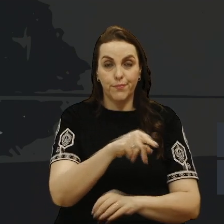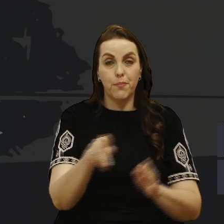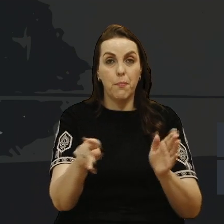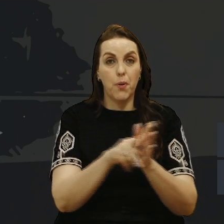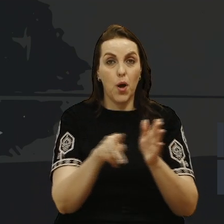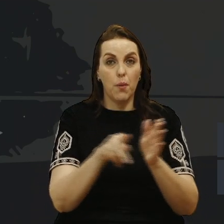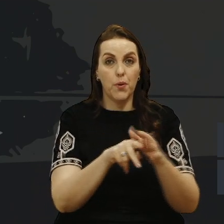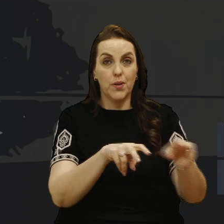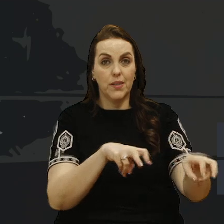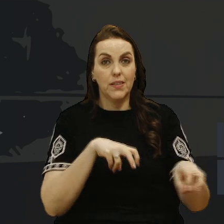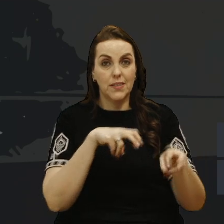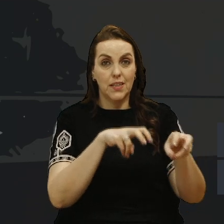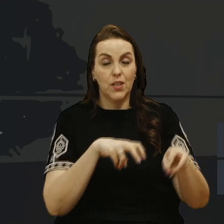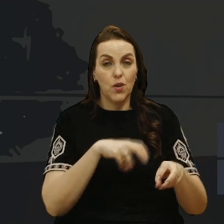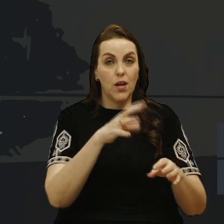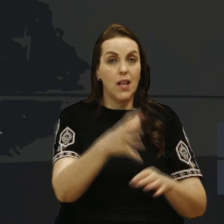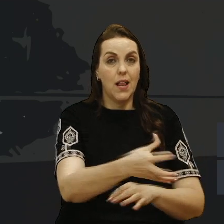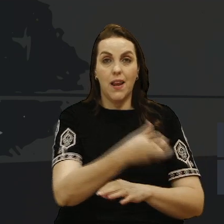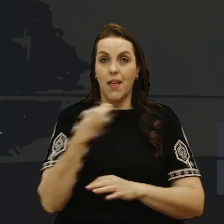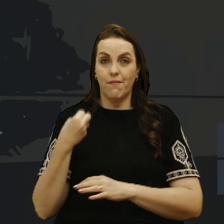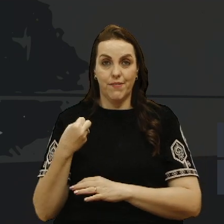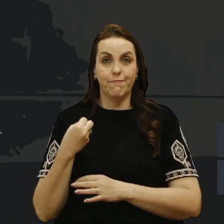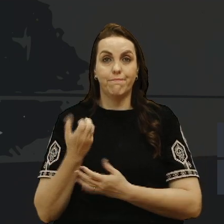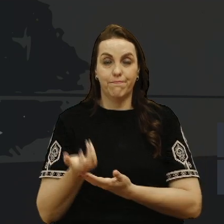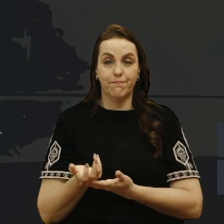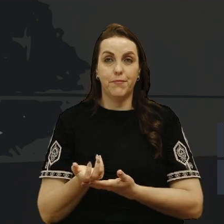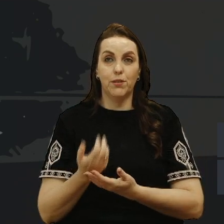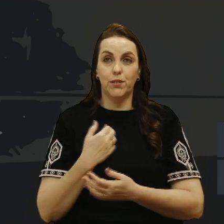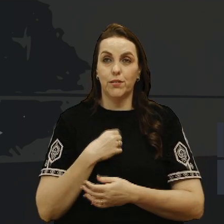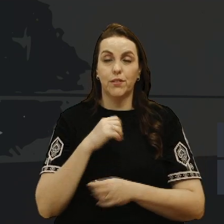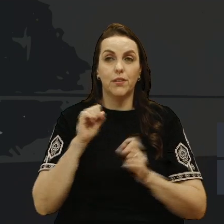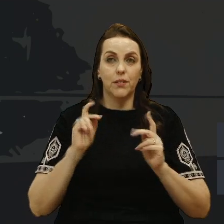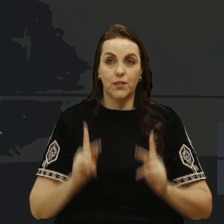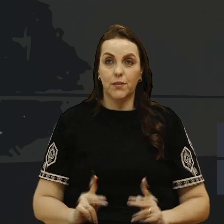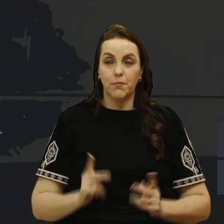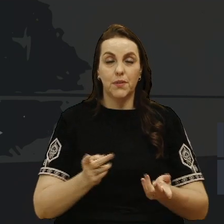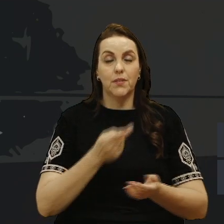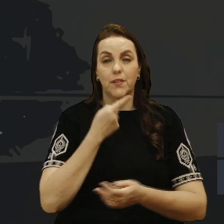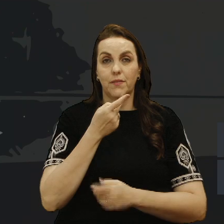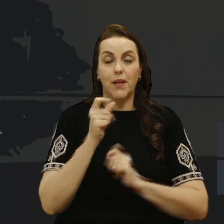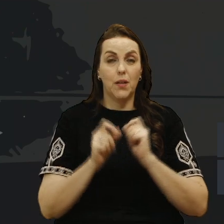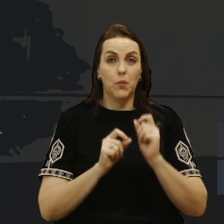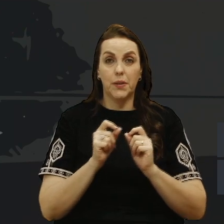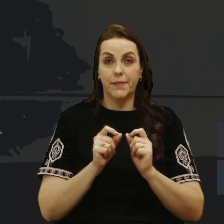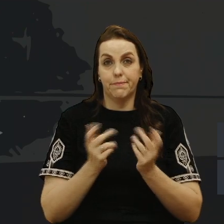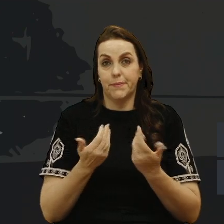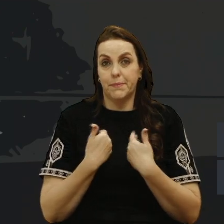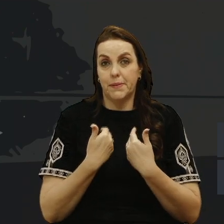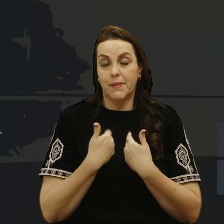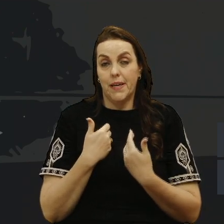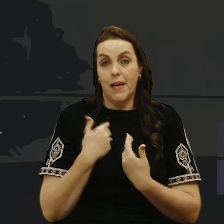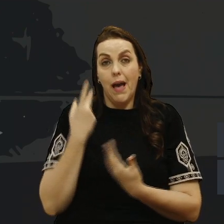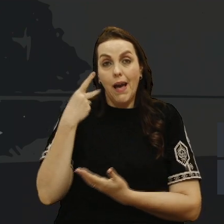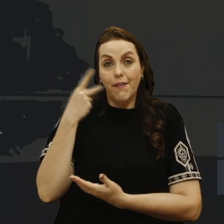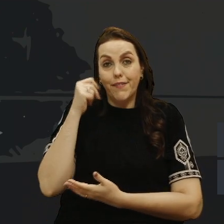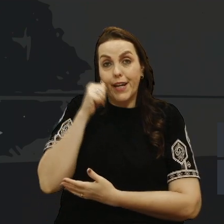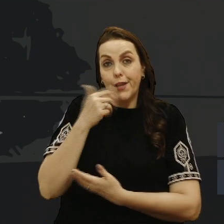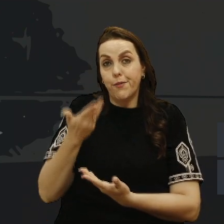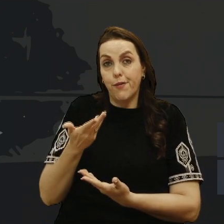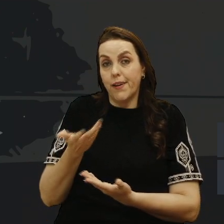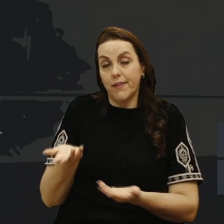interior está sendo levado. E aí as pessoas dizem, mas, vereadora, tudo bem, eles